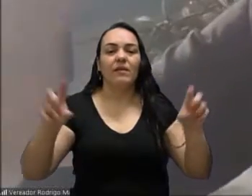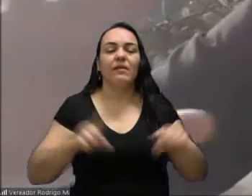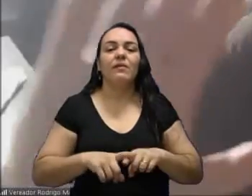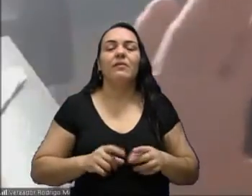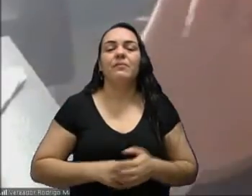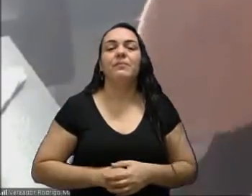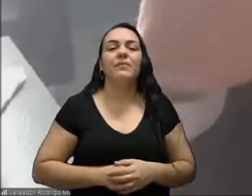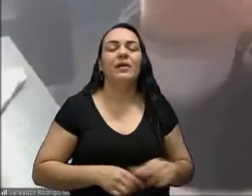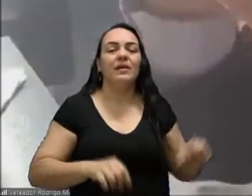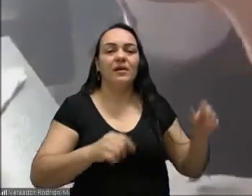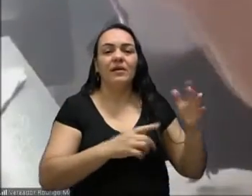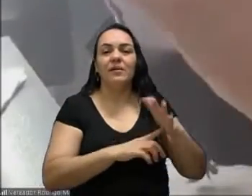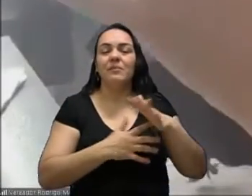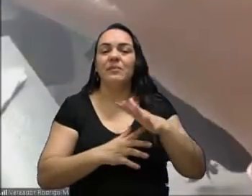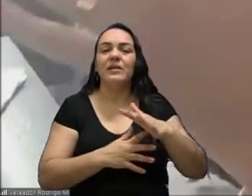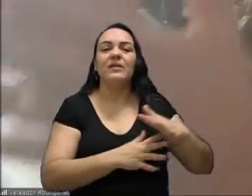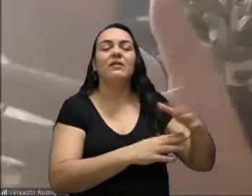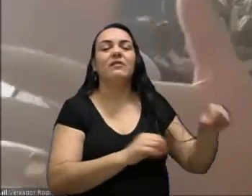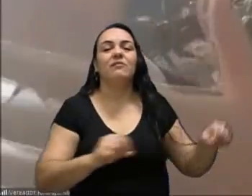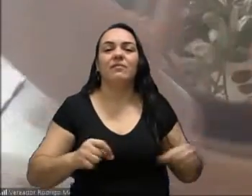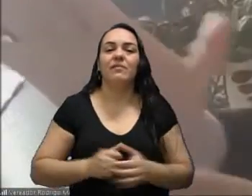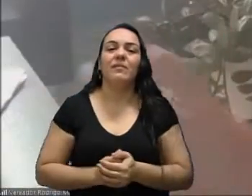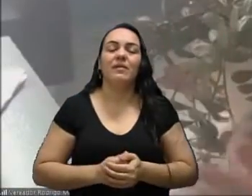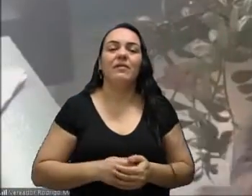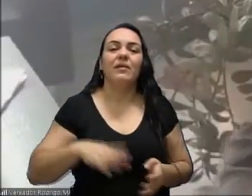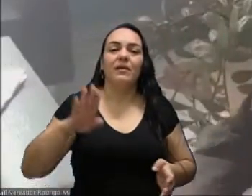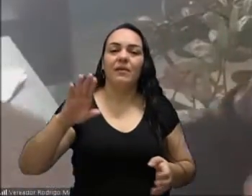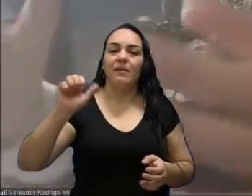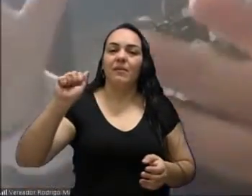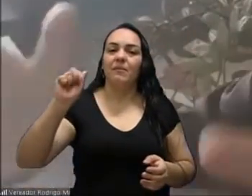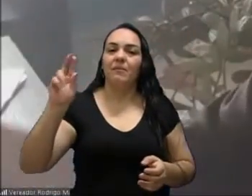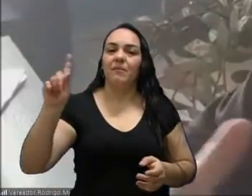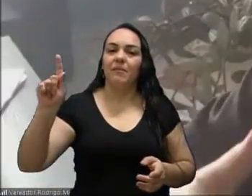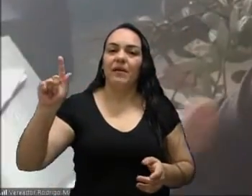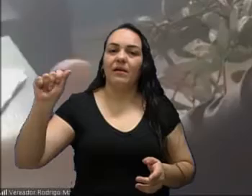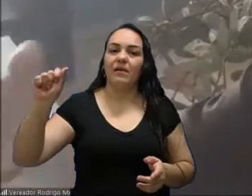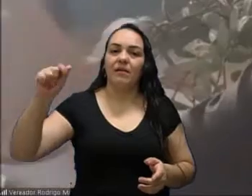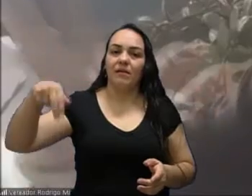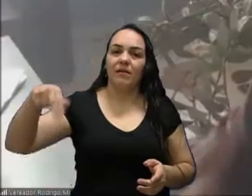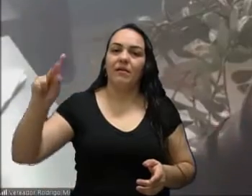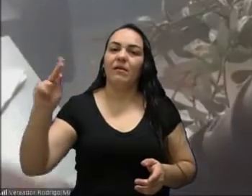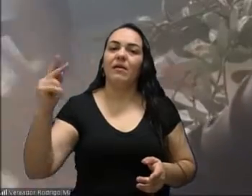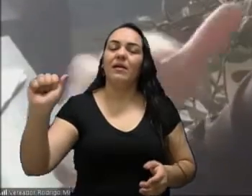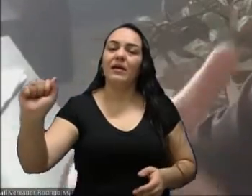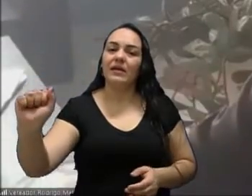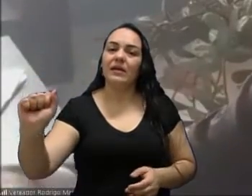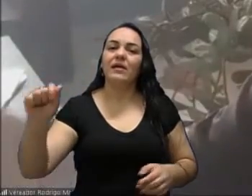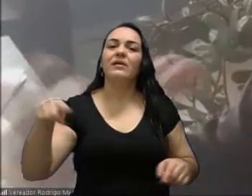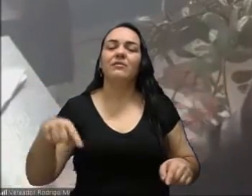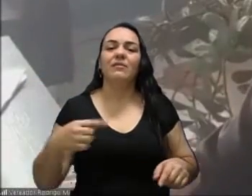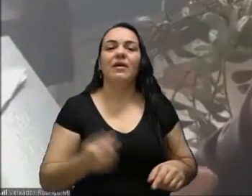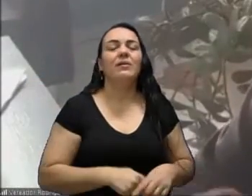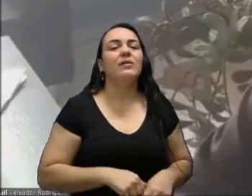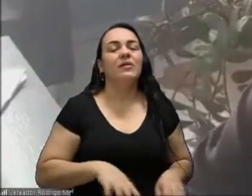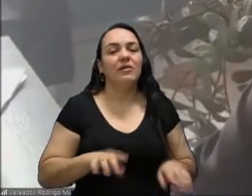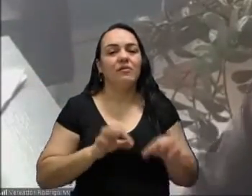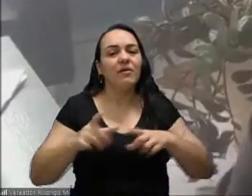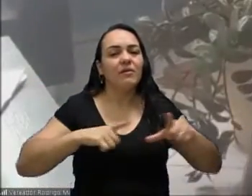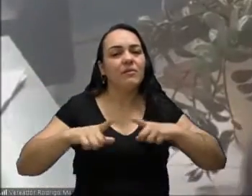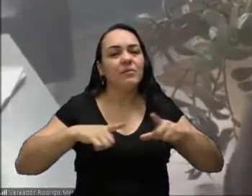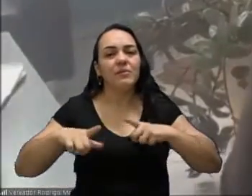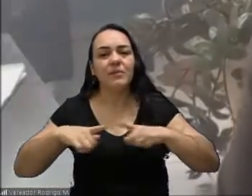Barganha, em frente à Feira da Barganha, nós temos uma rua ali, onde as pessoas ficam ali trabalhando.